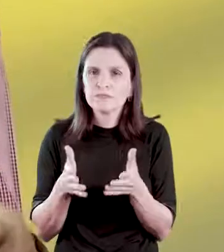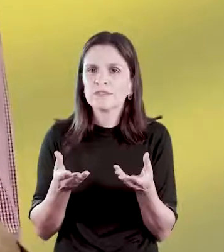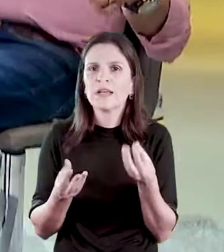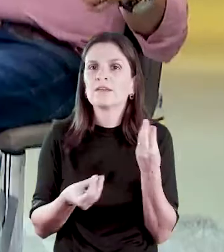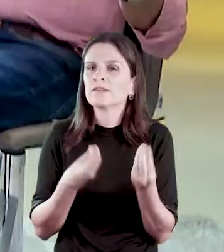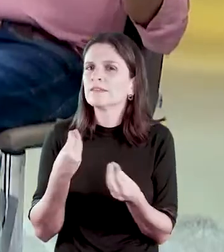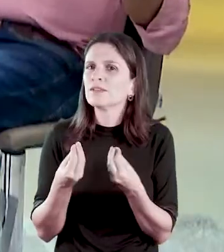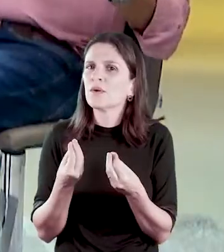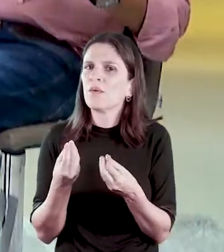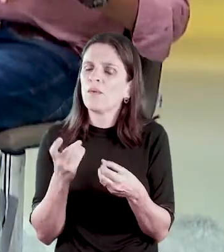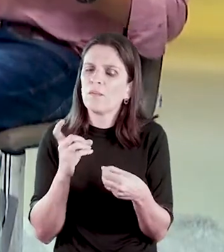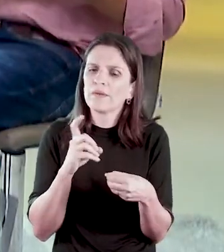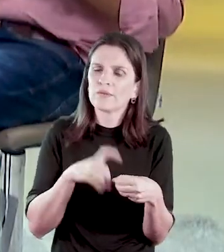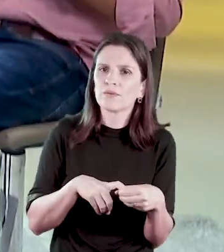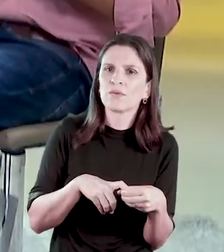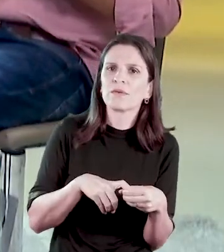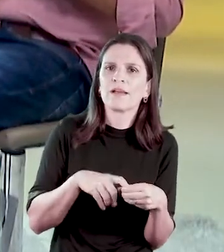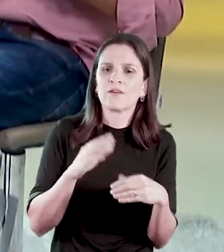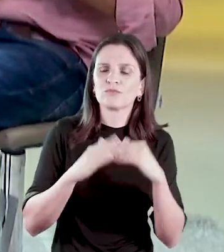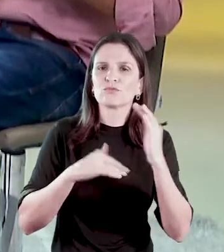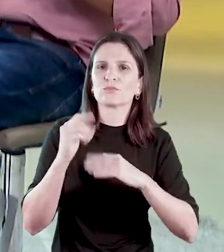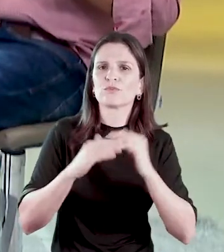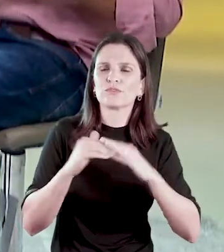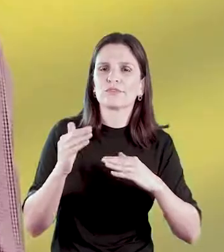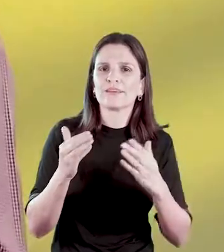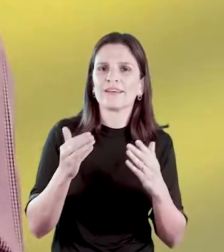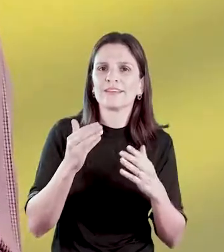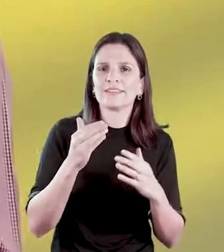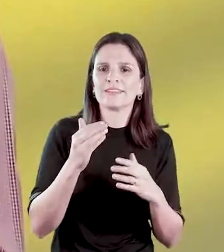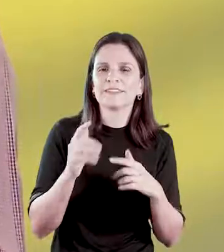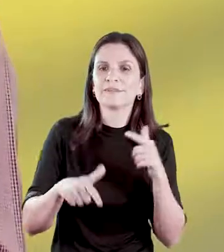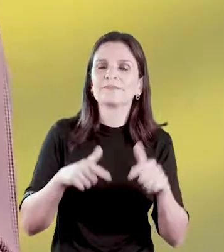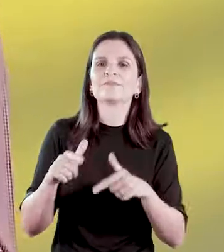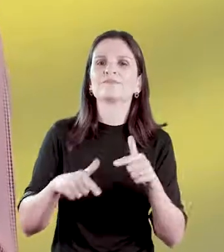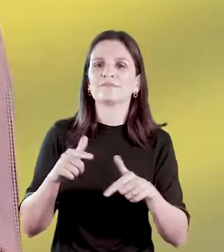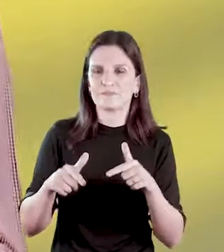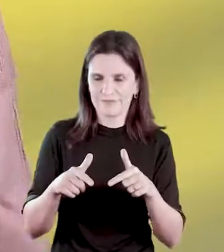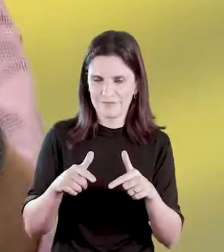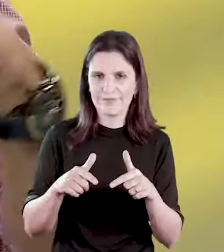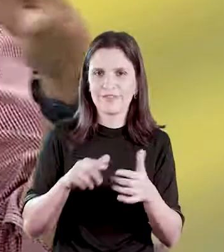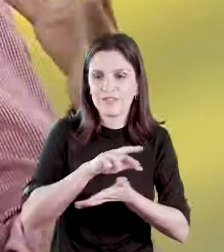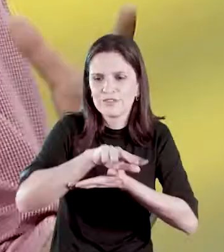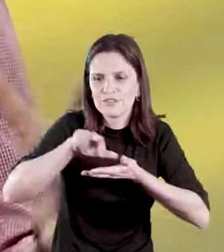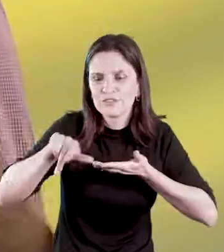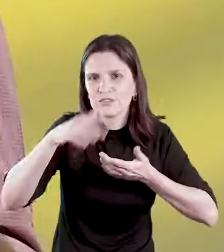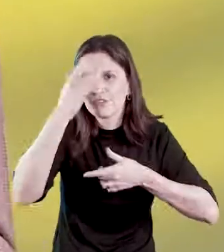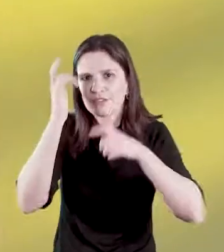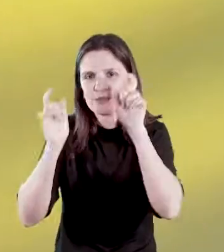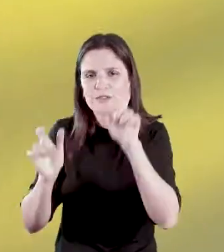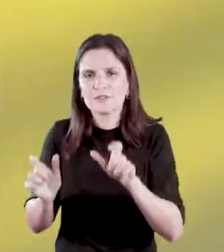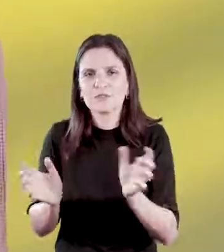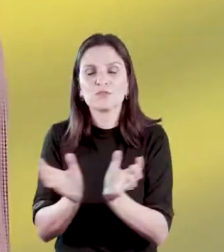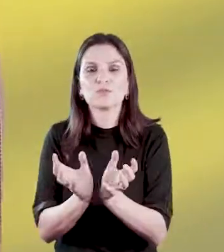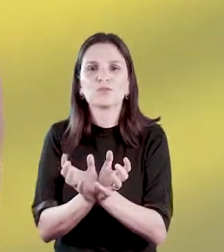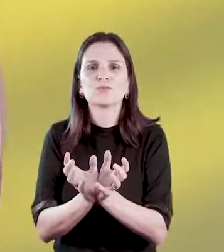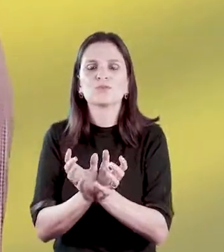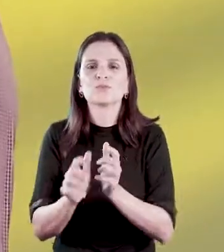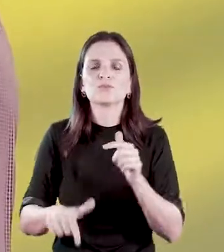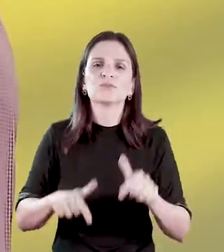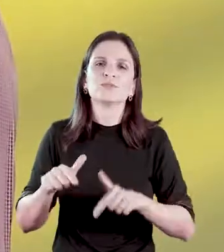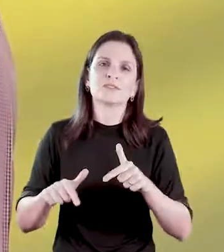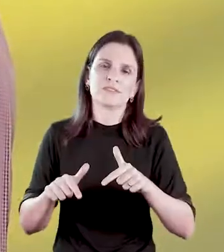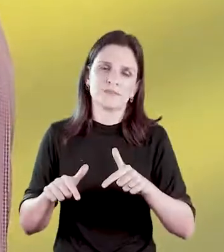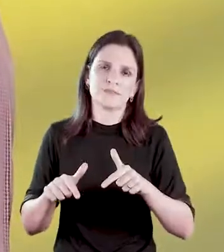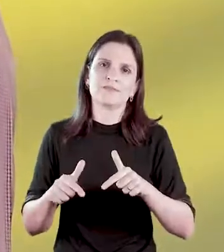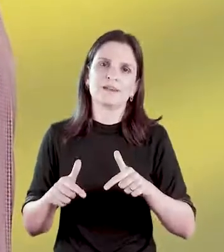salinha 44 como que vai voltar o educador a merendeira seladora todo esse povo que compõem